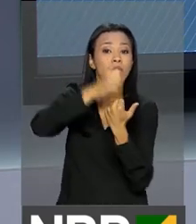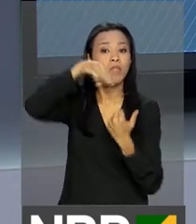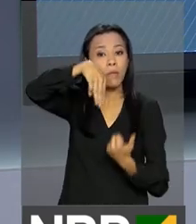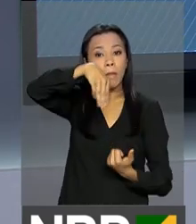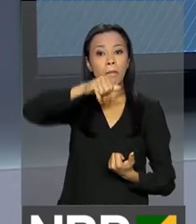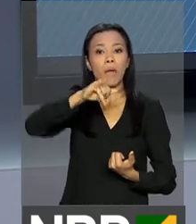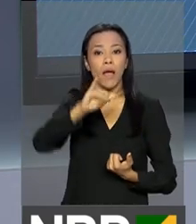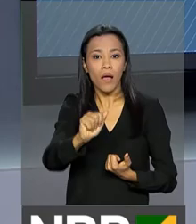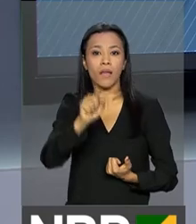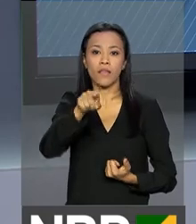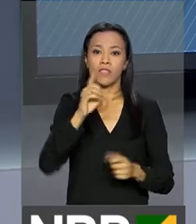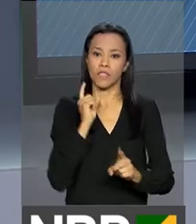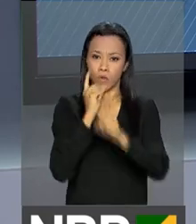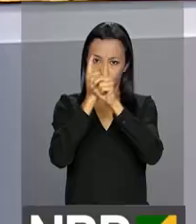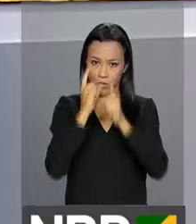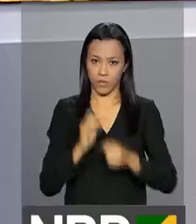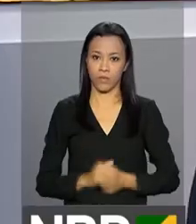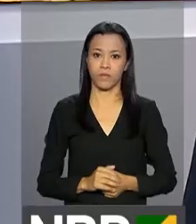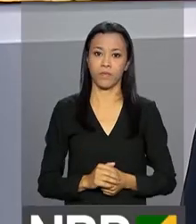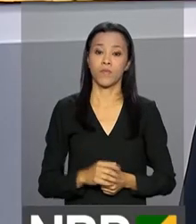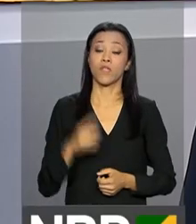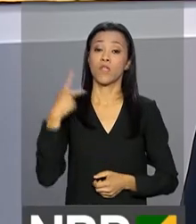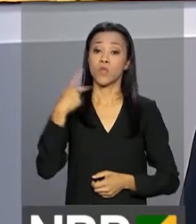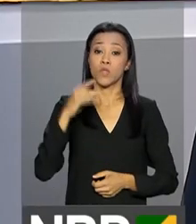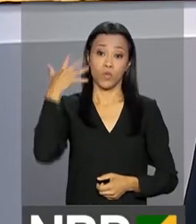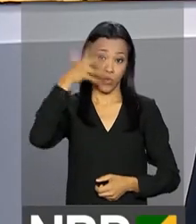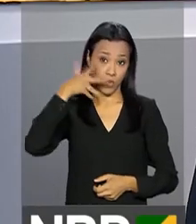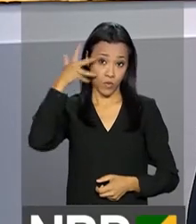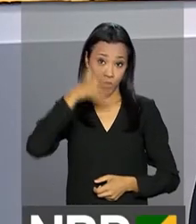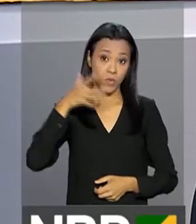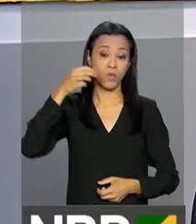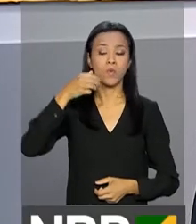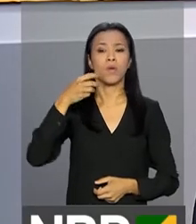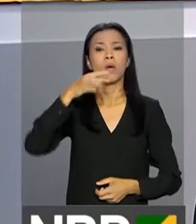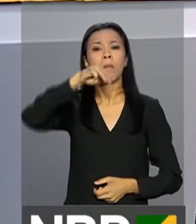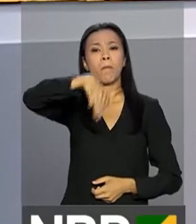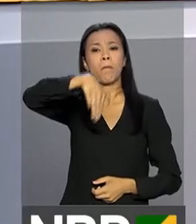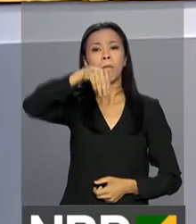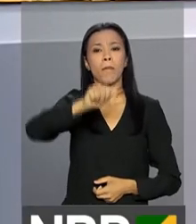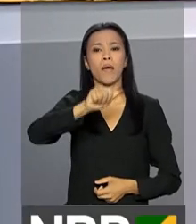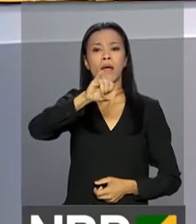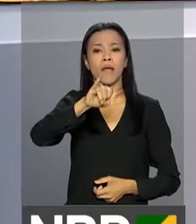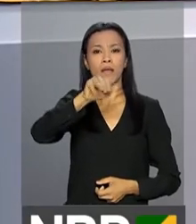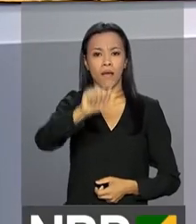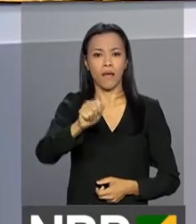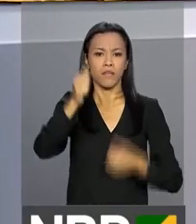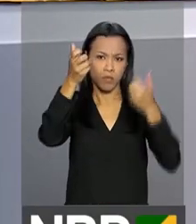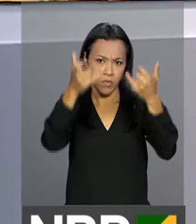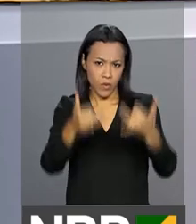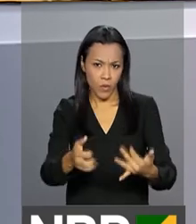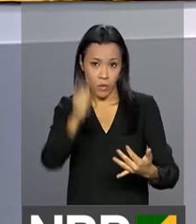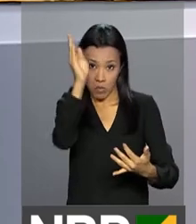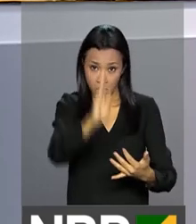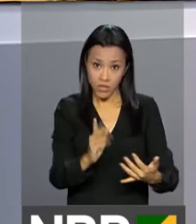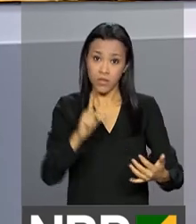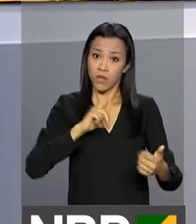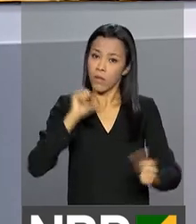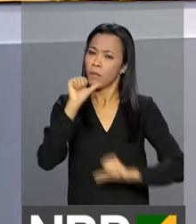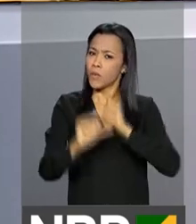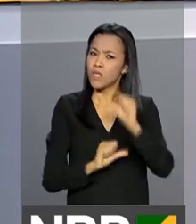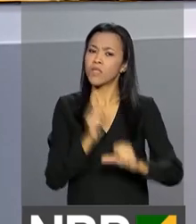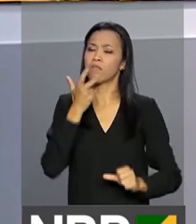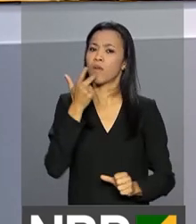Fórum 2017. Em seu discurso, Maia destacou que o Brasil passa por mudanças. Ele afirmou que os